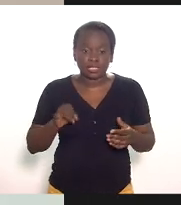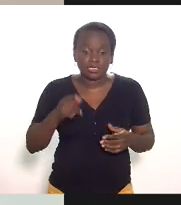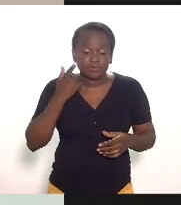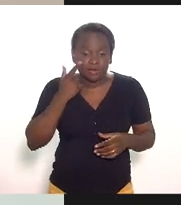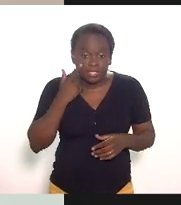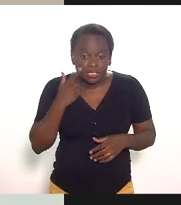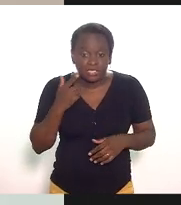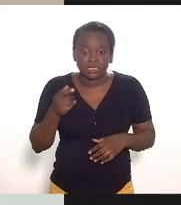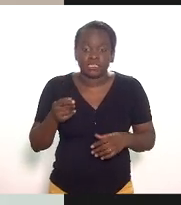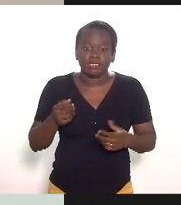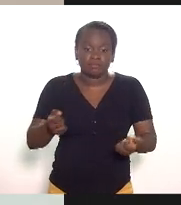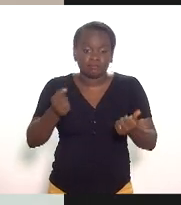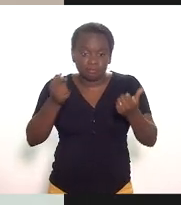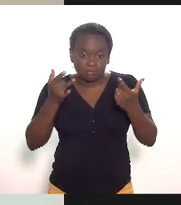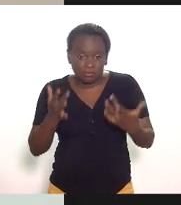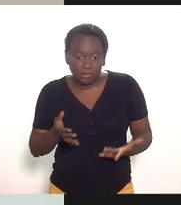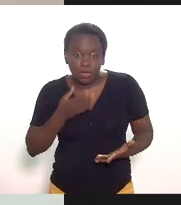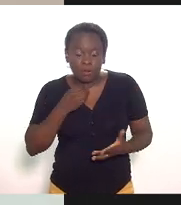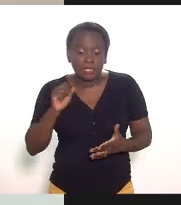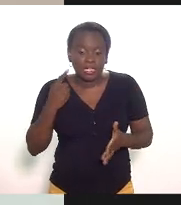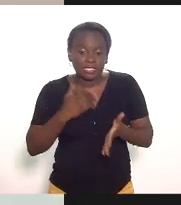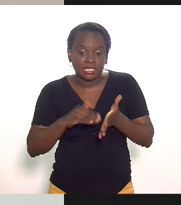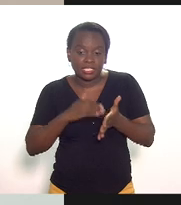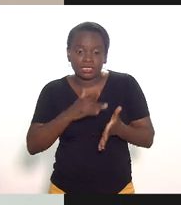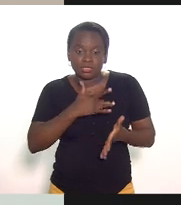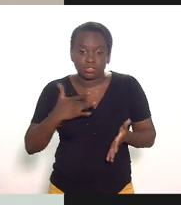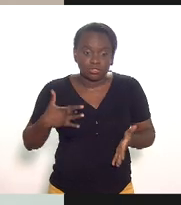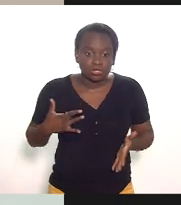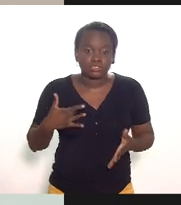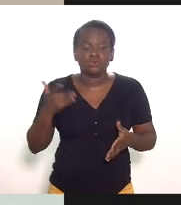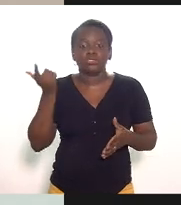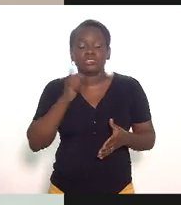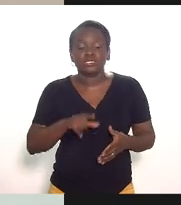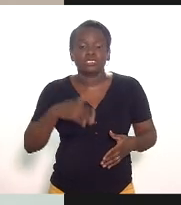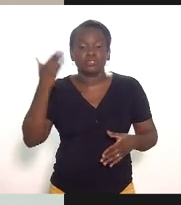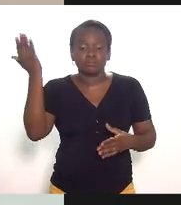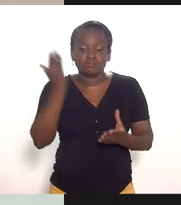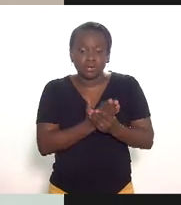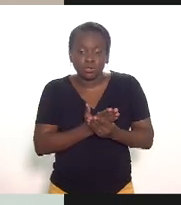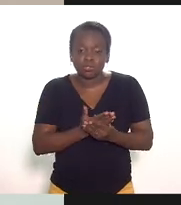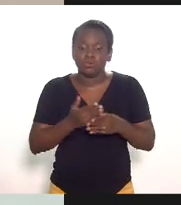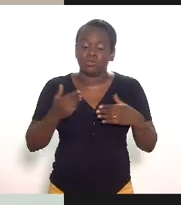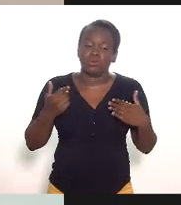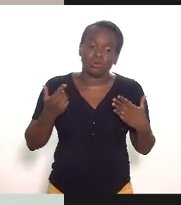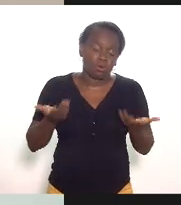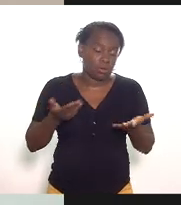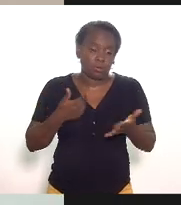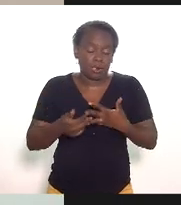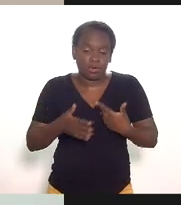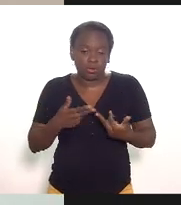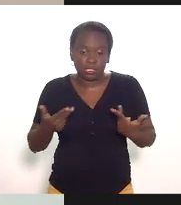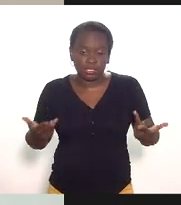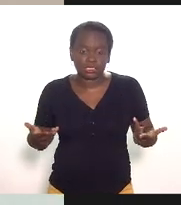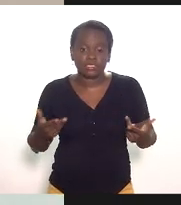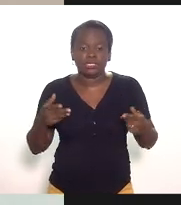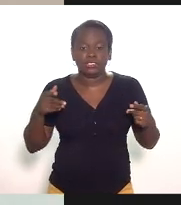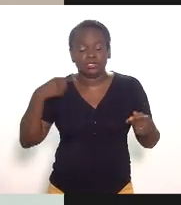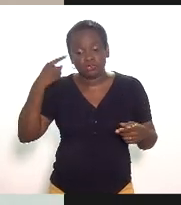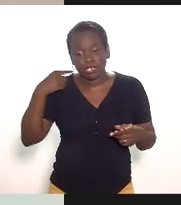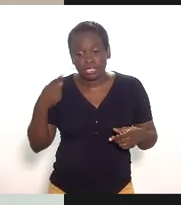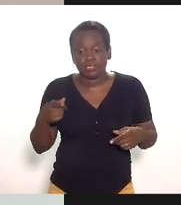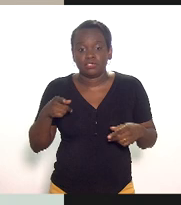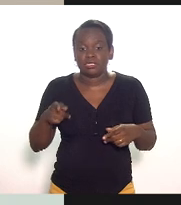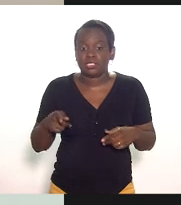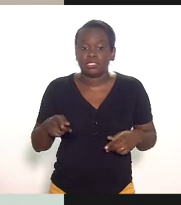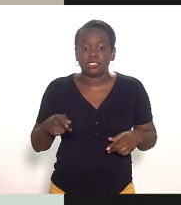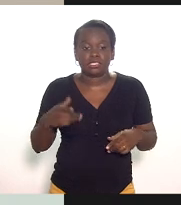ouvir o ex-secretário de Saúde, ele conseguia na Justiça um liminar, alguma coisa no sentido de ser advogado, e ele